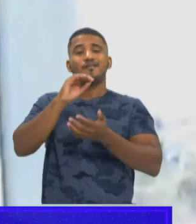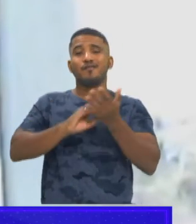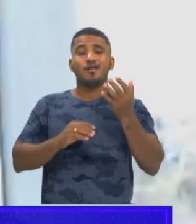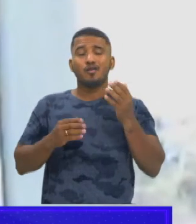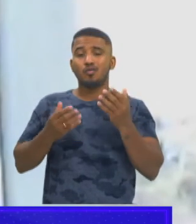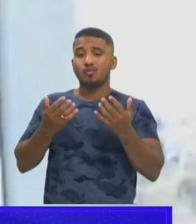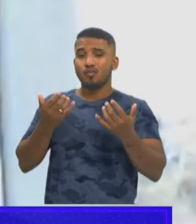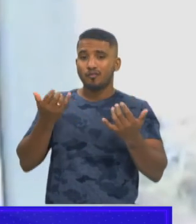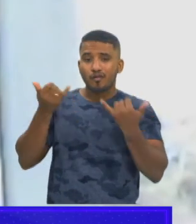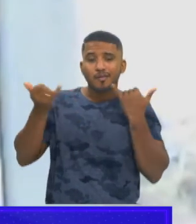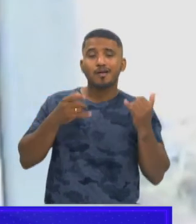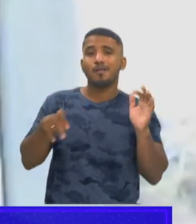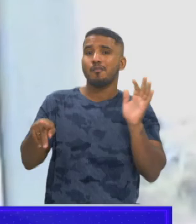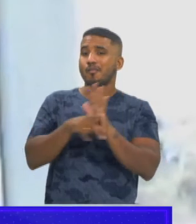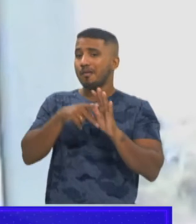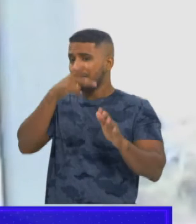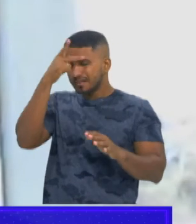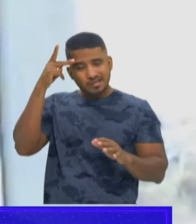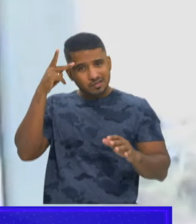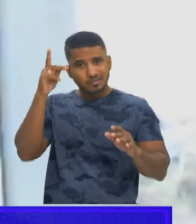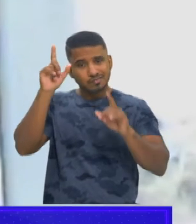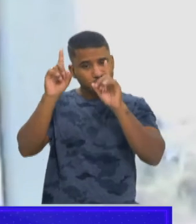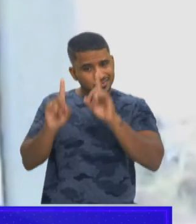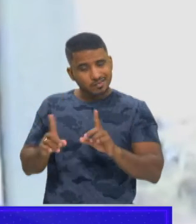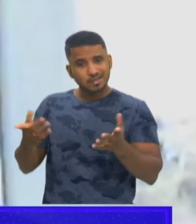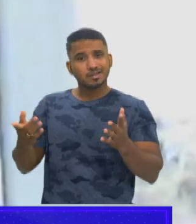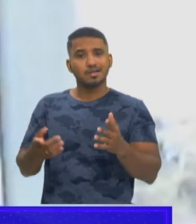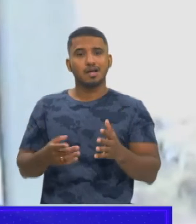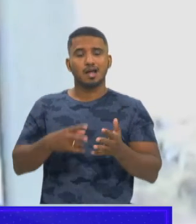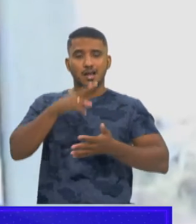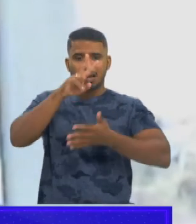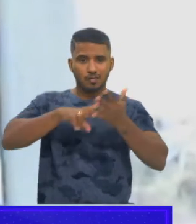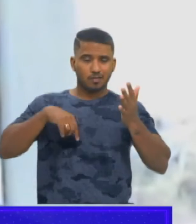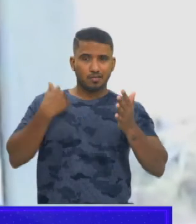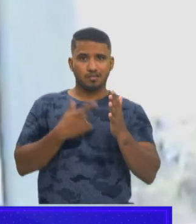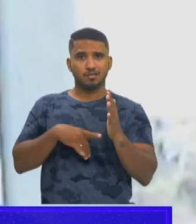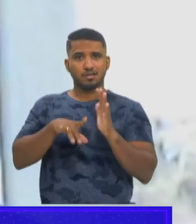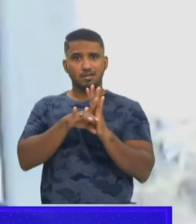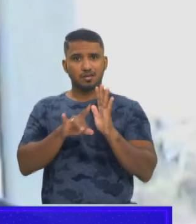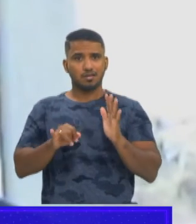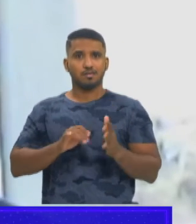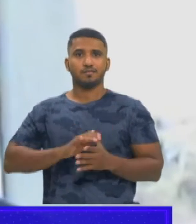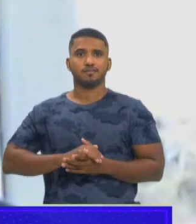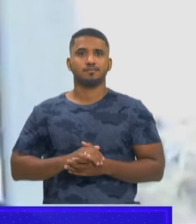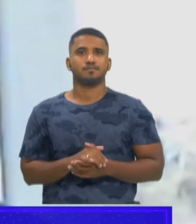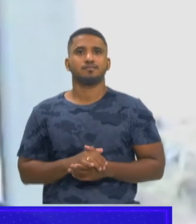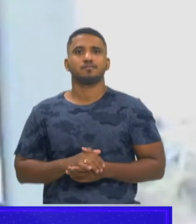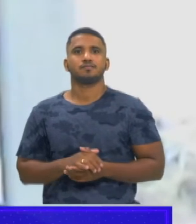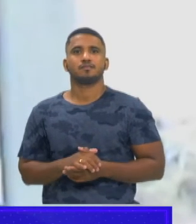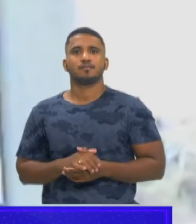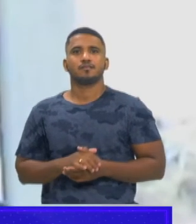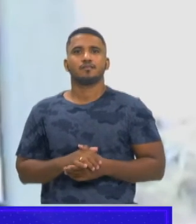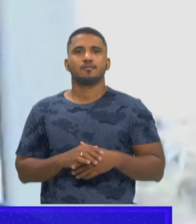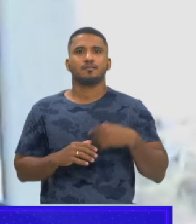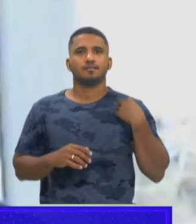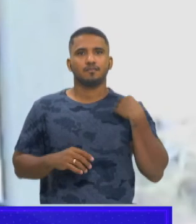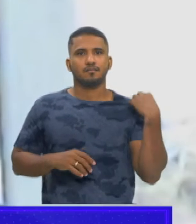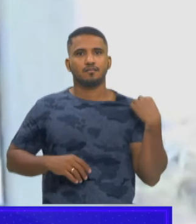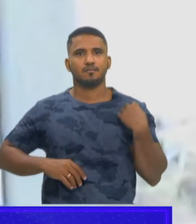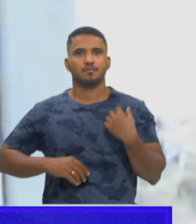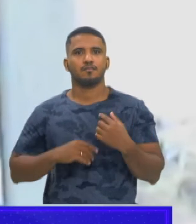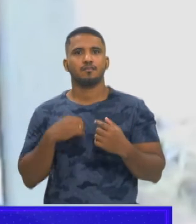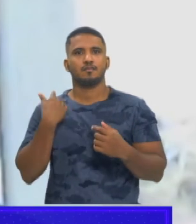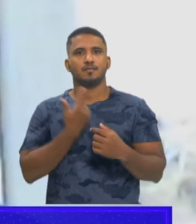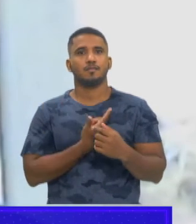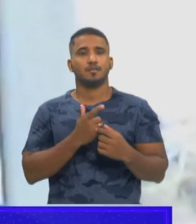deficiente. A leitura da nossa lei, esse é nosso escudo. Então, nós temos que